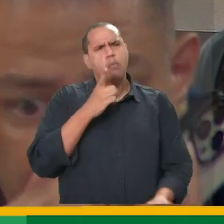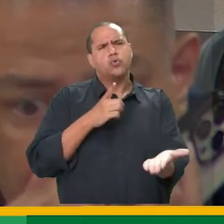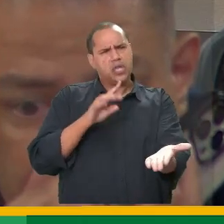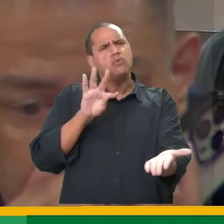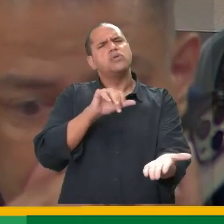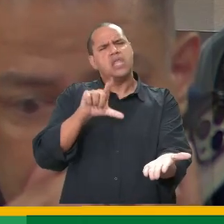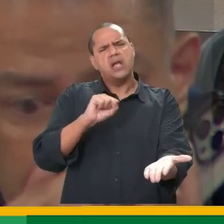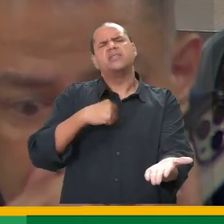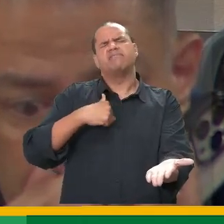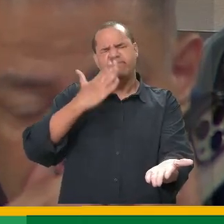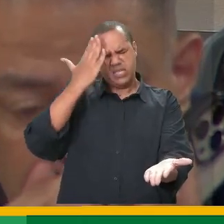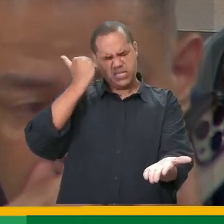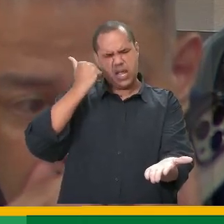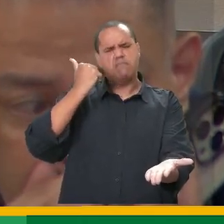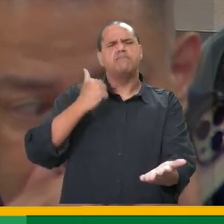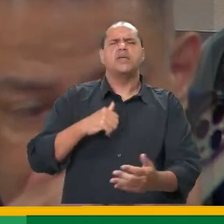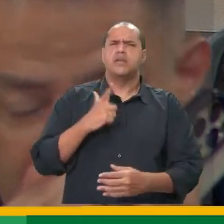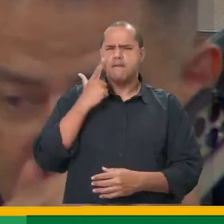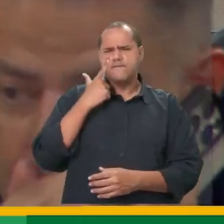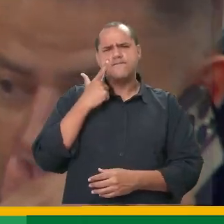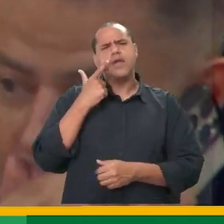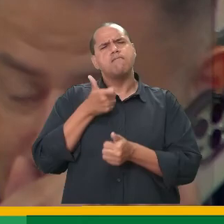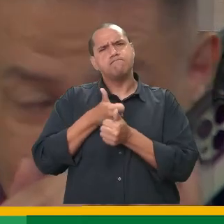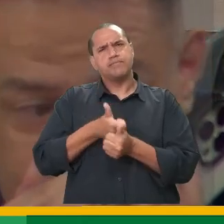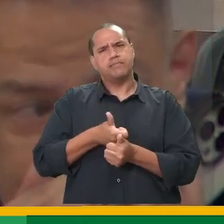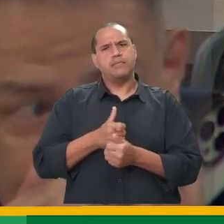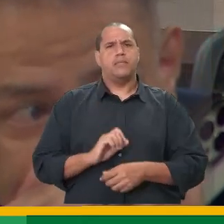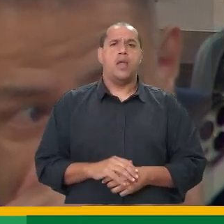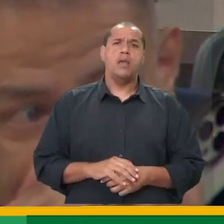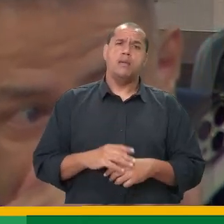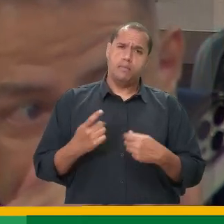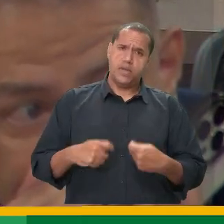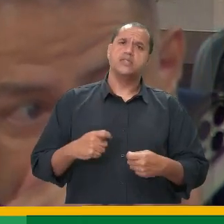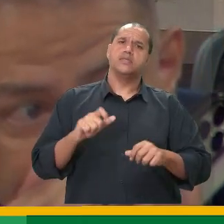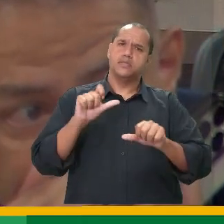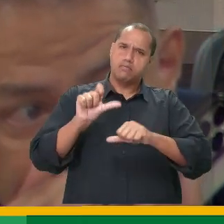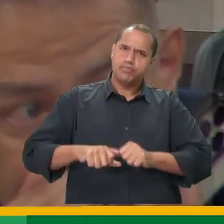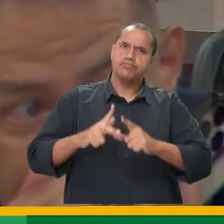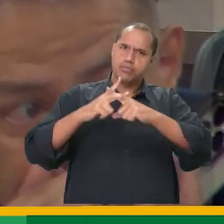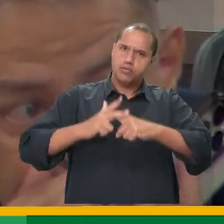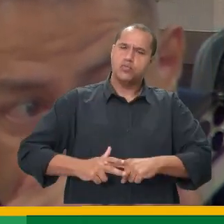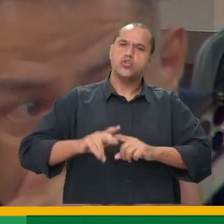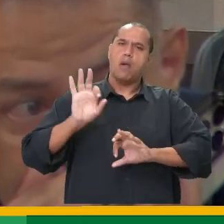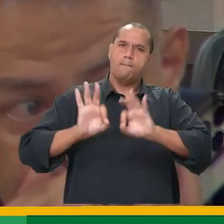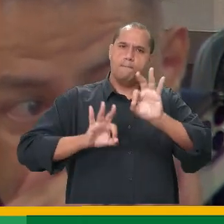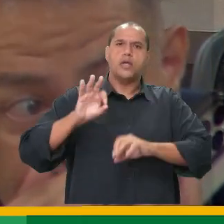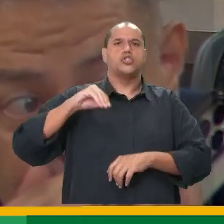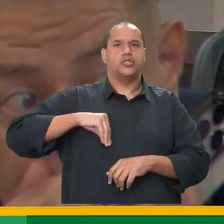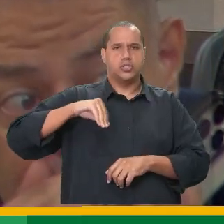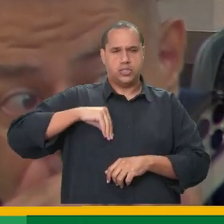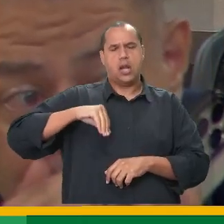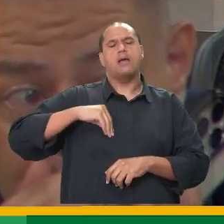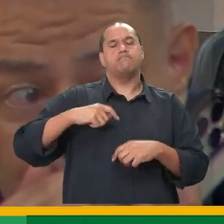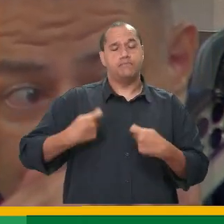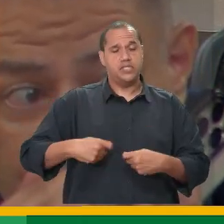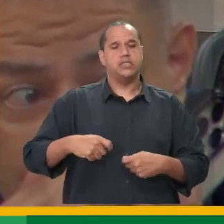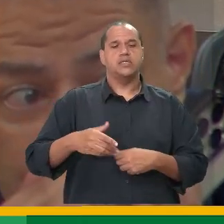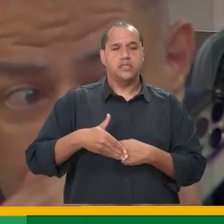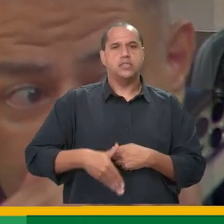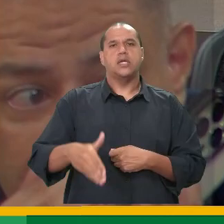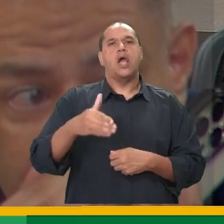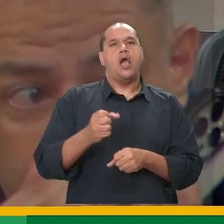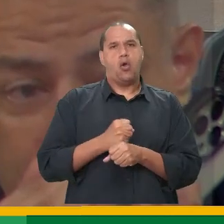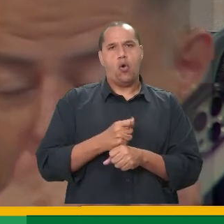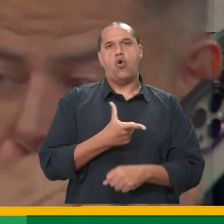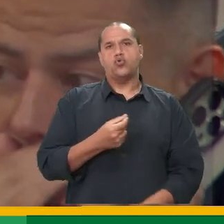acompanha e nós precisamos refazer a carreira do magistério em Goiás fundamentalmente nesse ano nesse iní deo